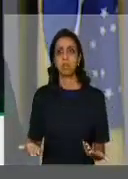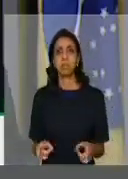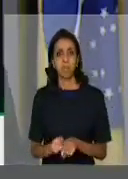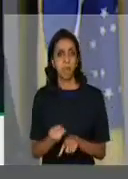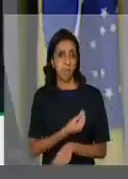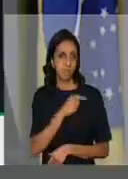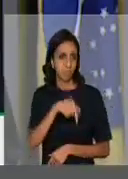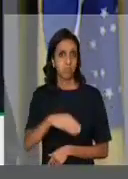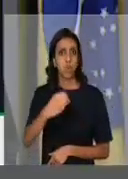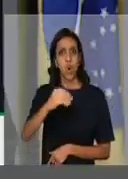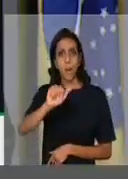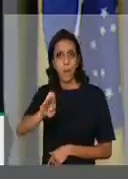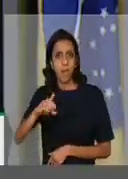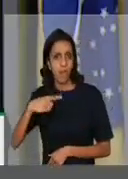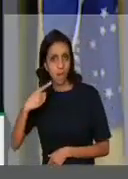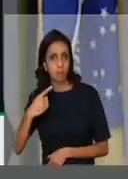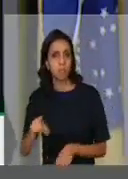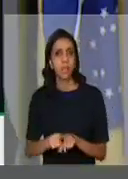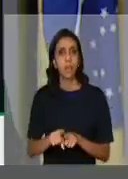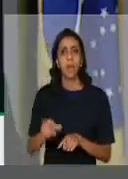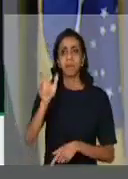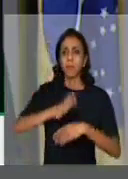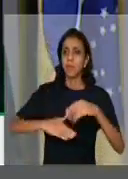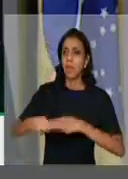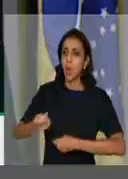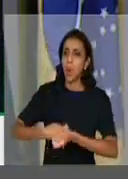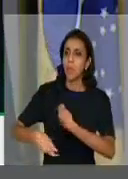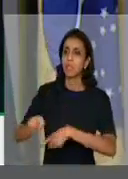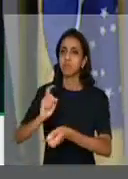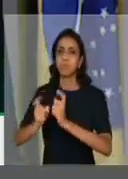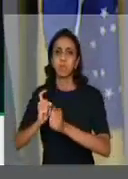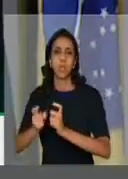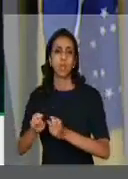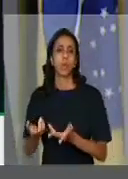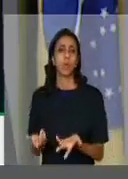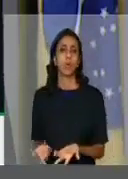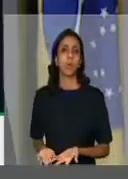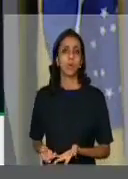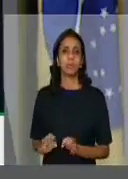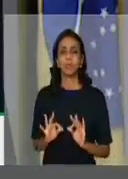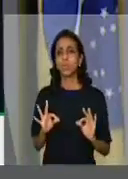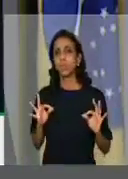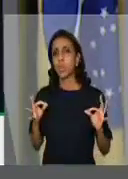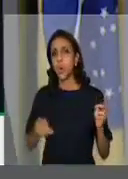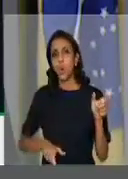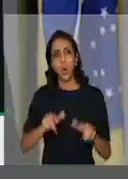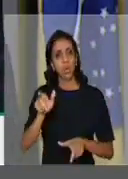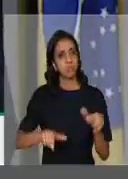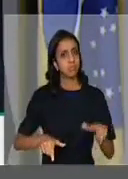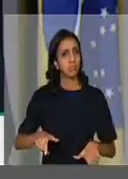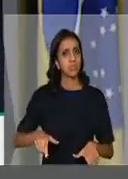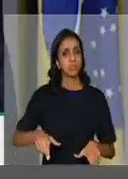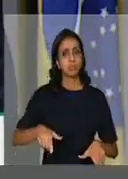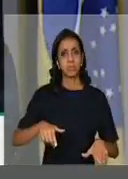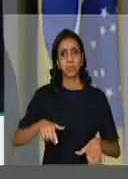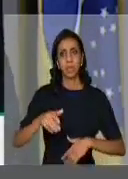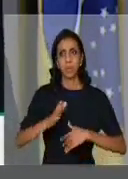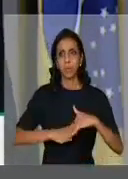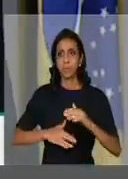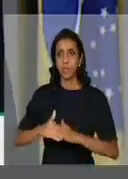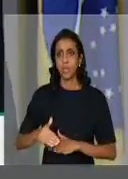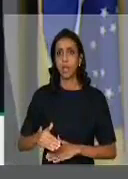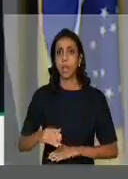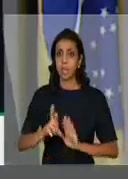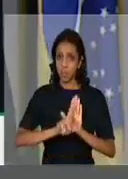fazem presente, OAB, economistas, administradores e todas as demais atividades que